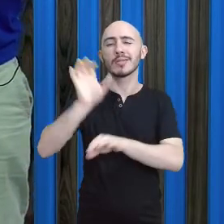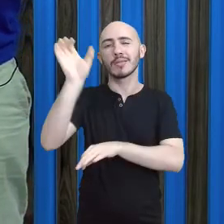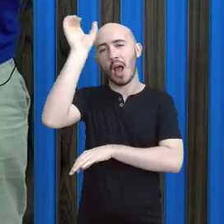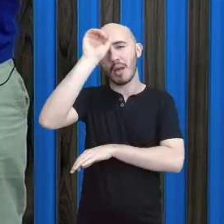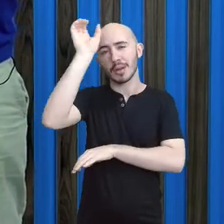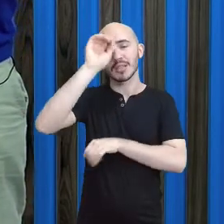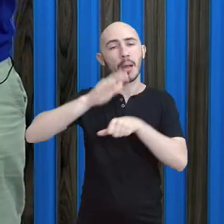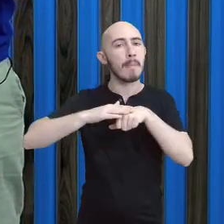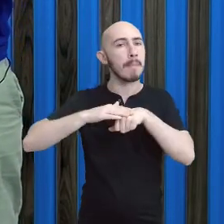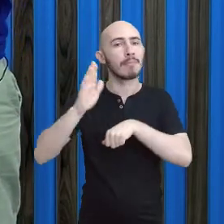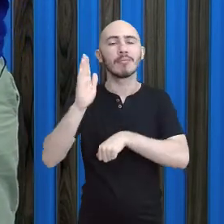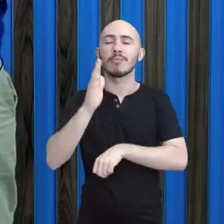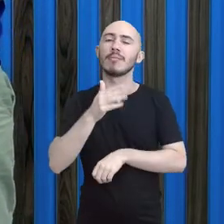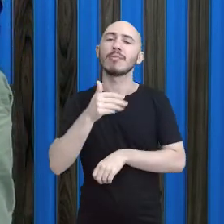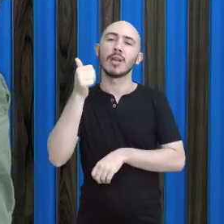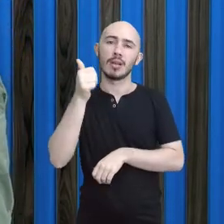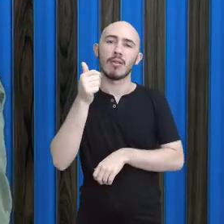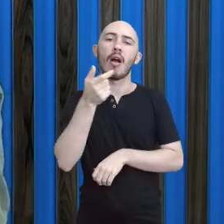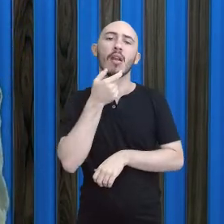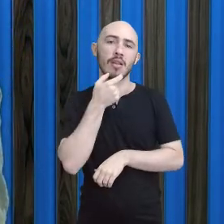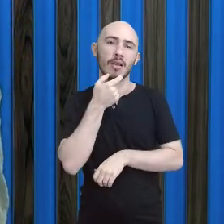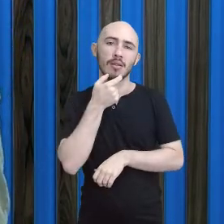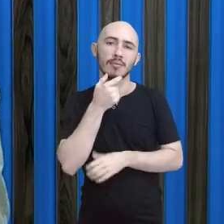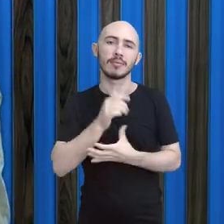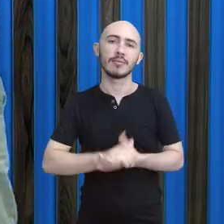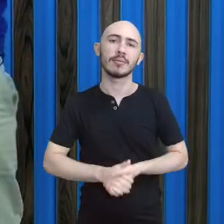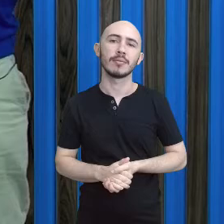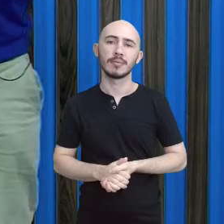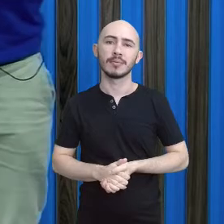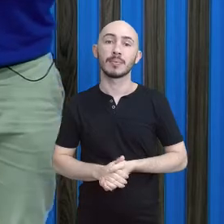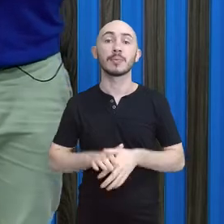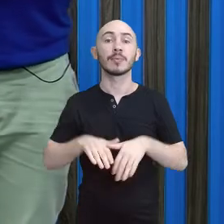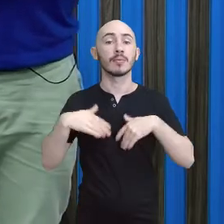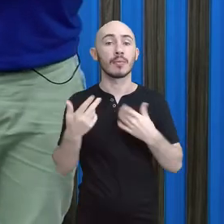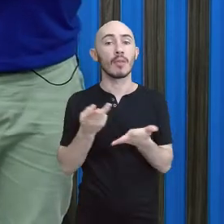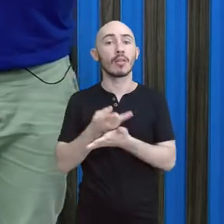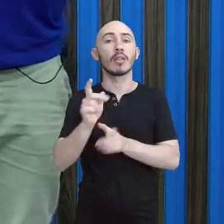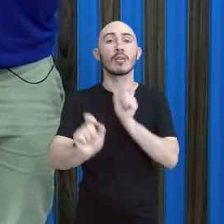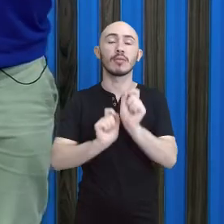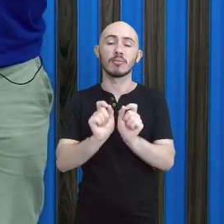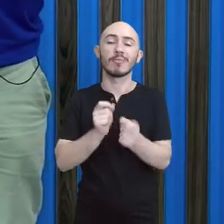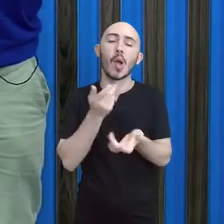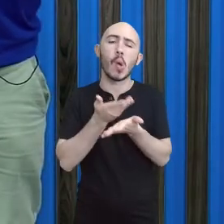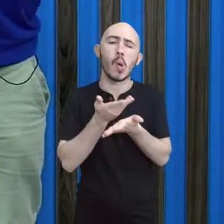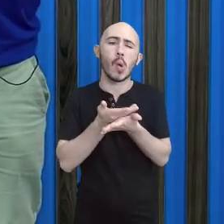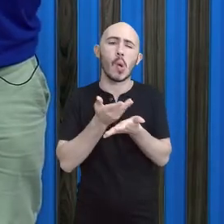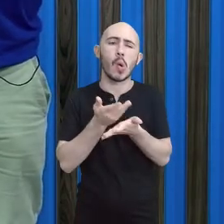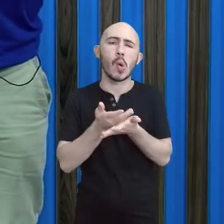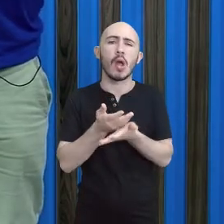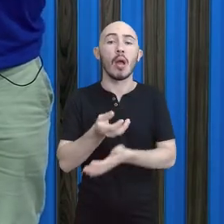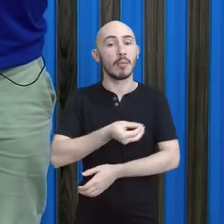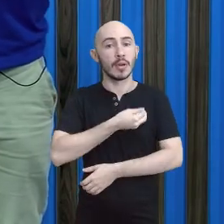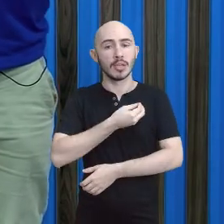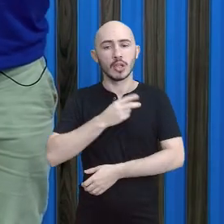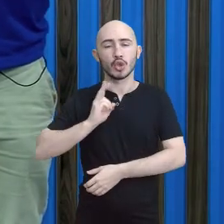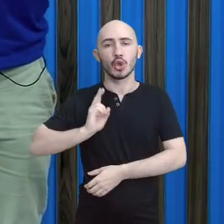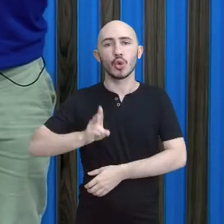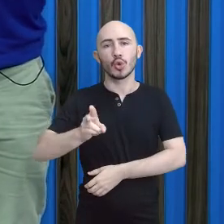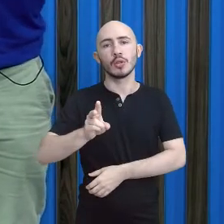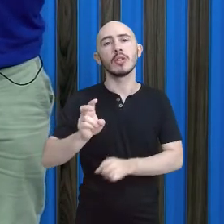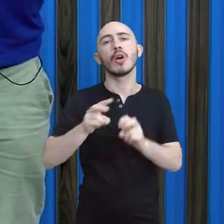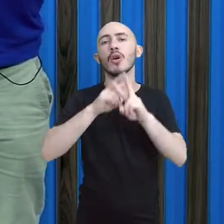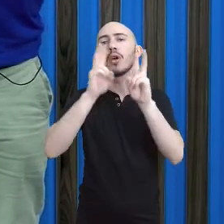sua compreensão e sua expressão em língua inglesa, tá? Então o que acontece? Estavam estudando o quê? O present continuous, que está